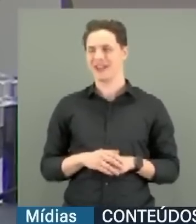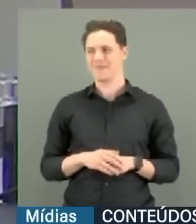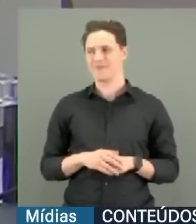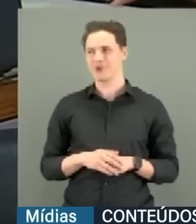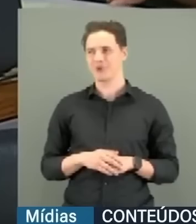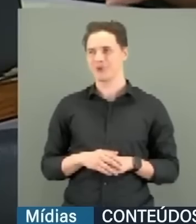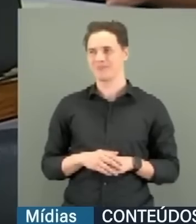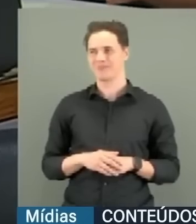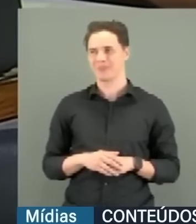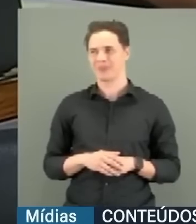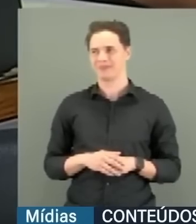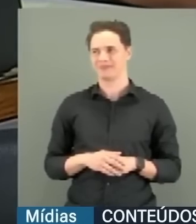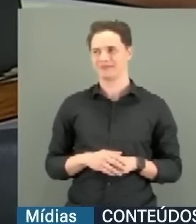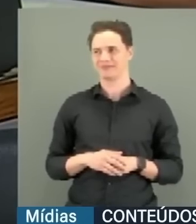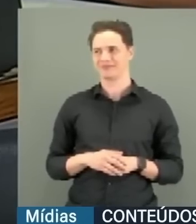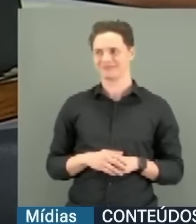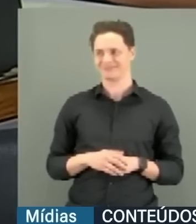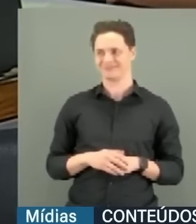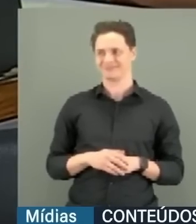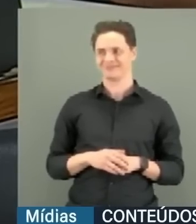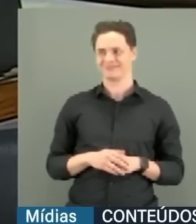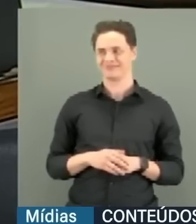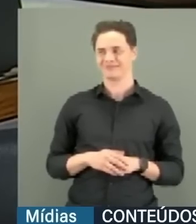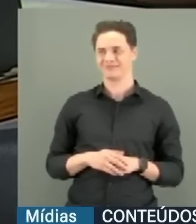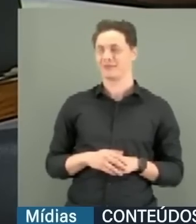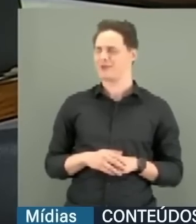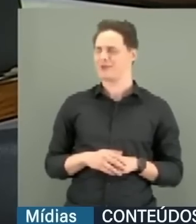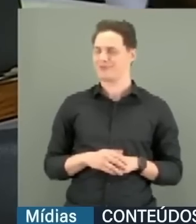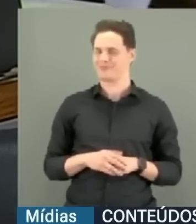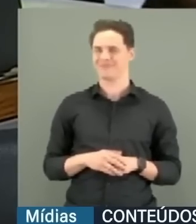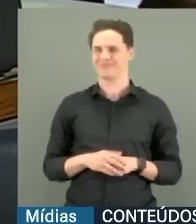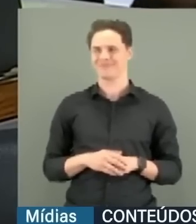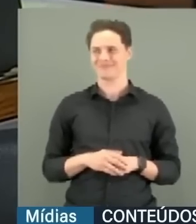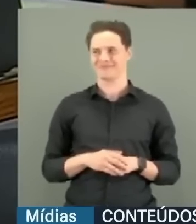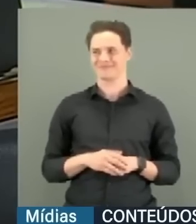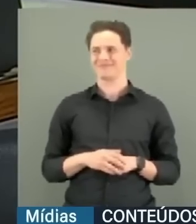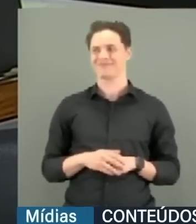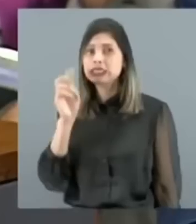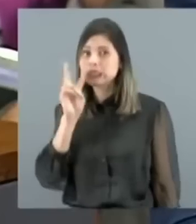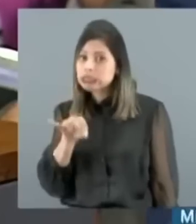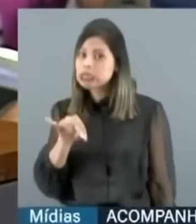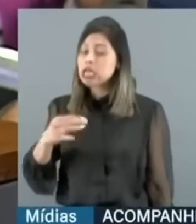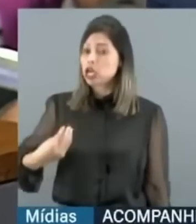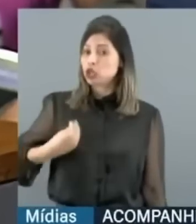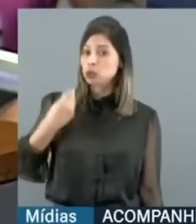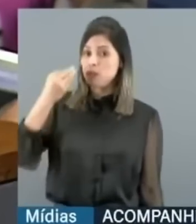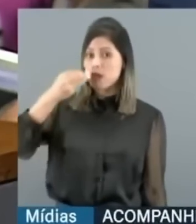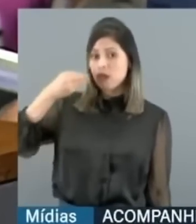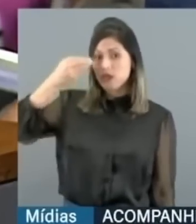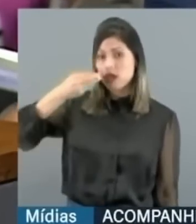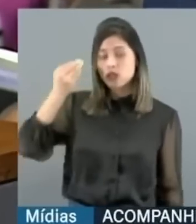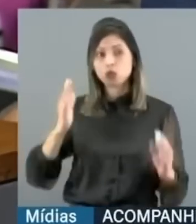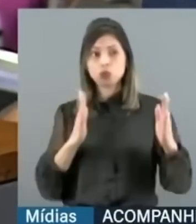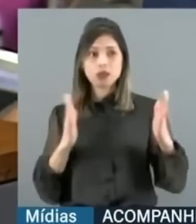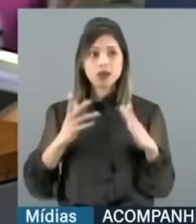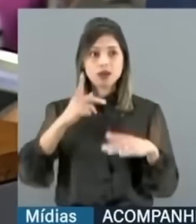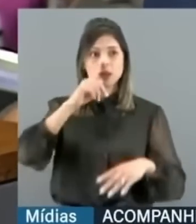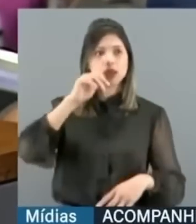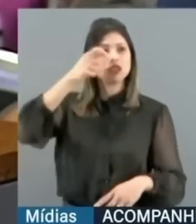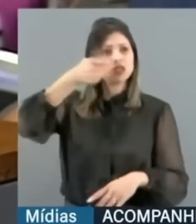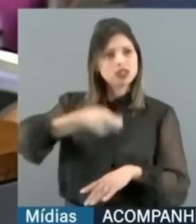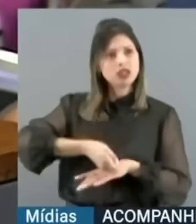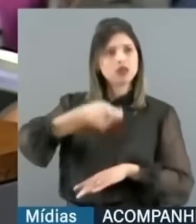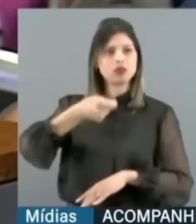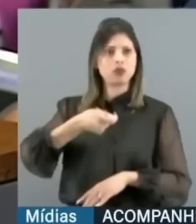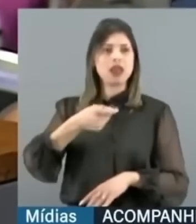ouviu e partilhou dessa interpretação do 142. Nada, não aconteceu nada disso. Agora nós temos sim é que